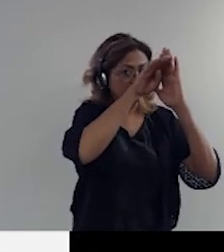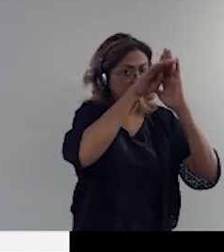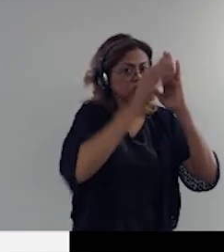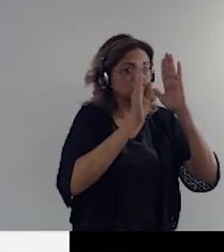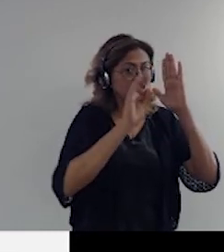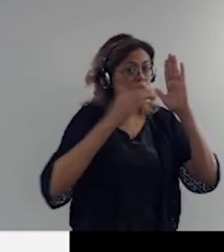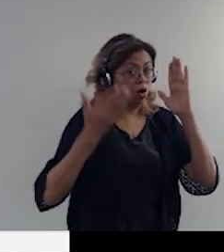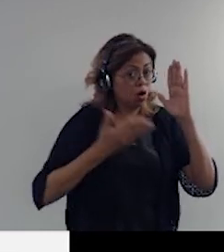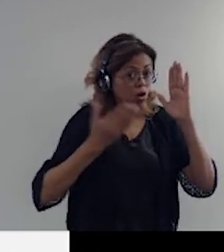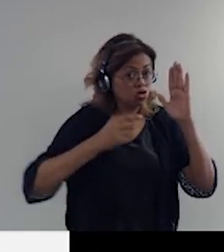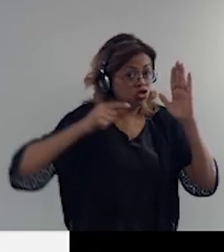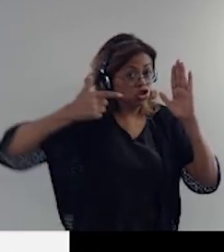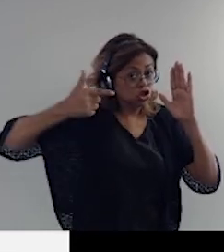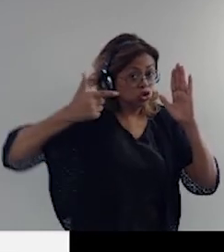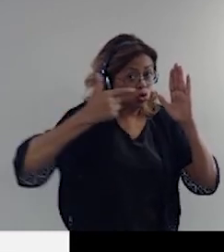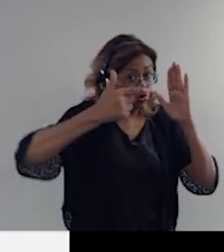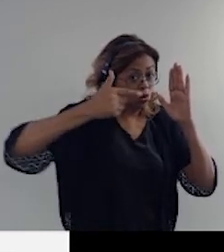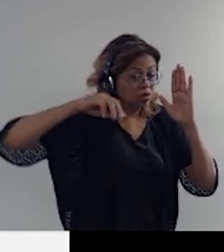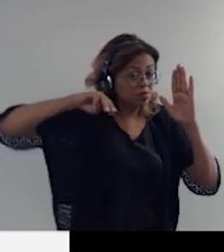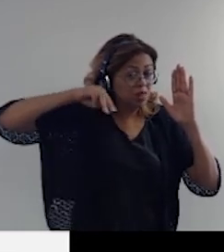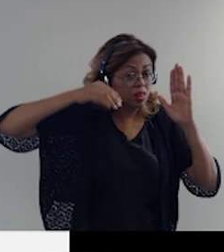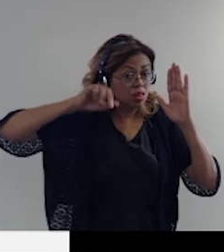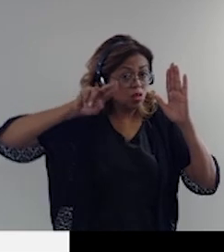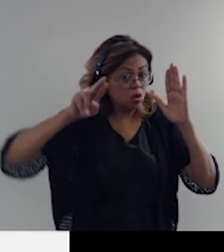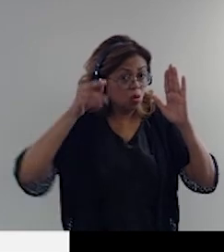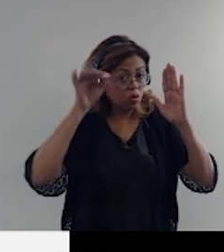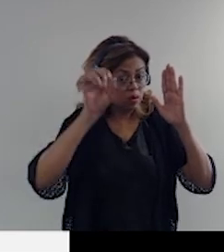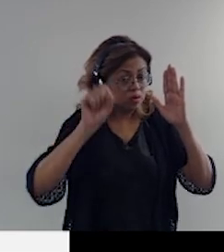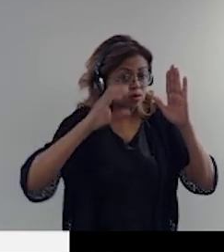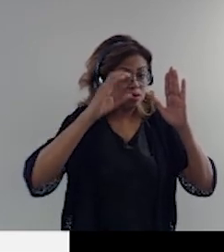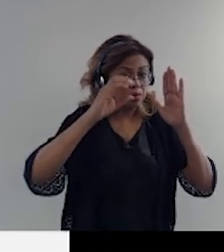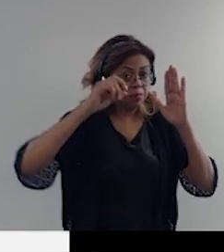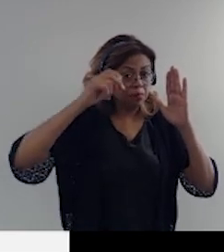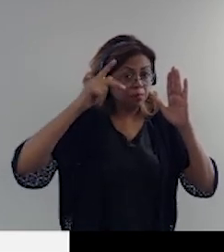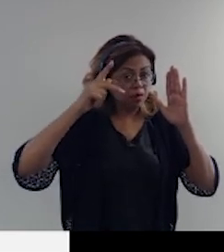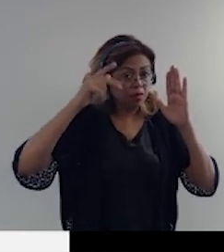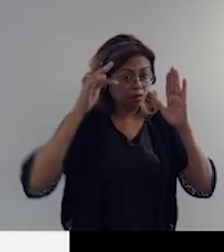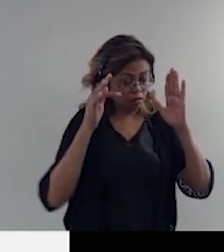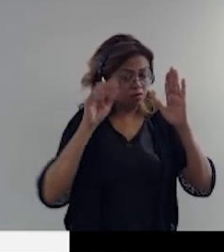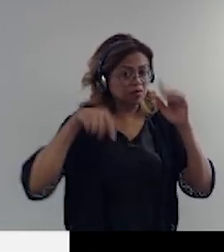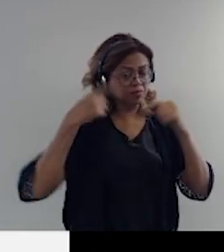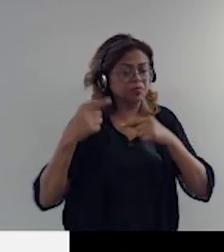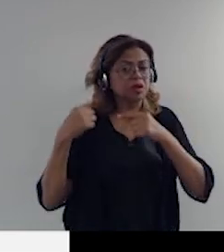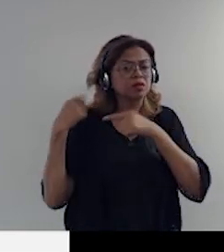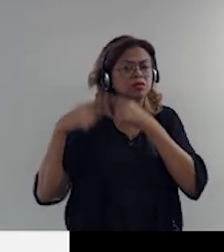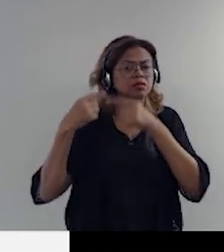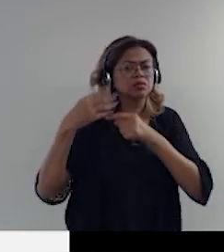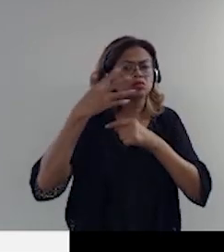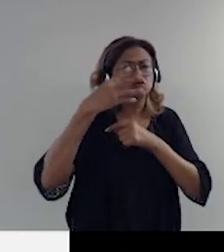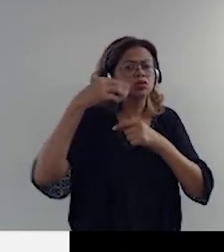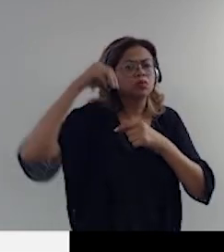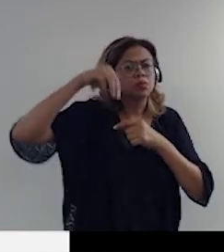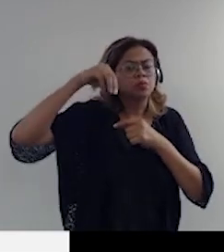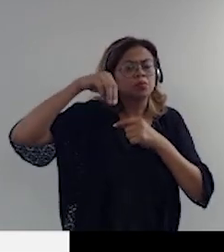CPFs. Mas o dado mais interessante é que de março para cá,